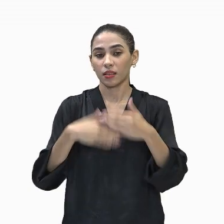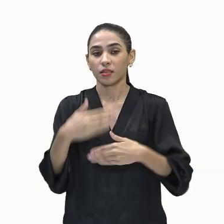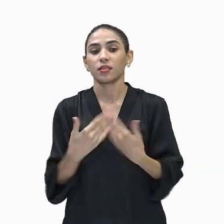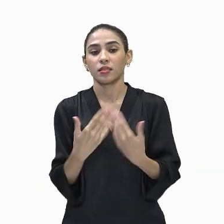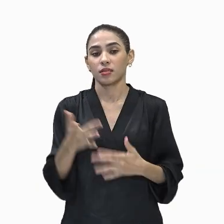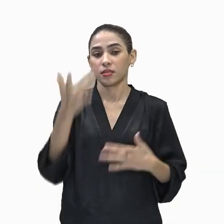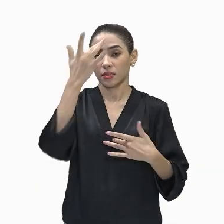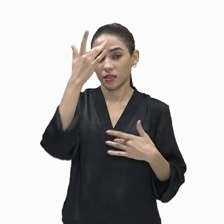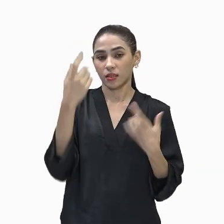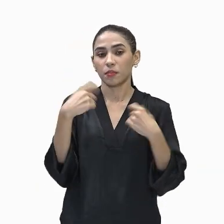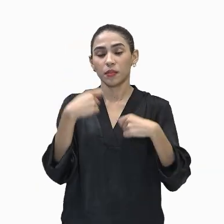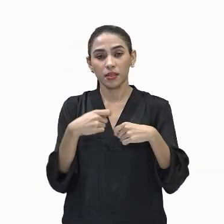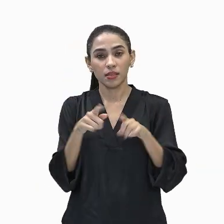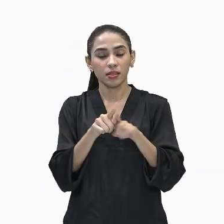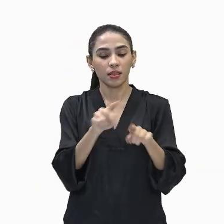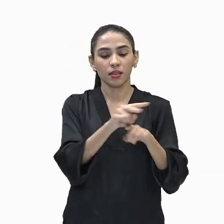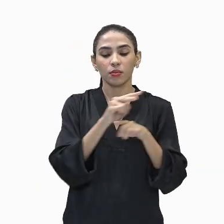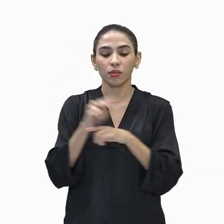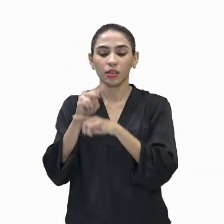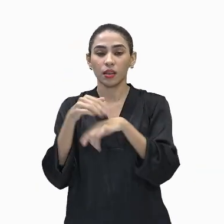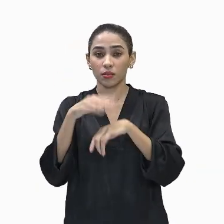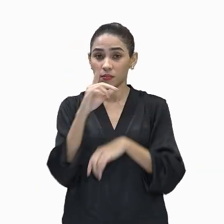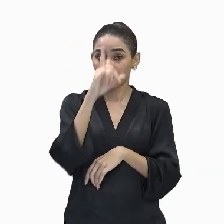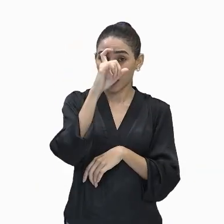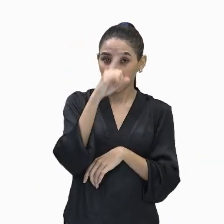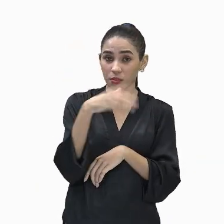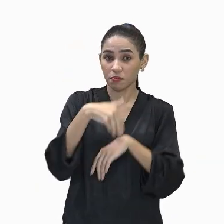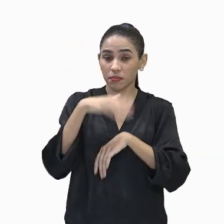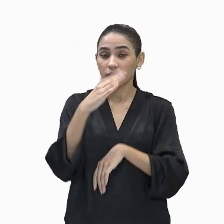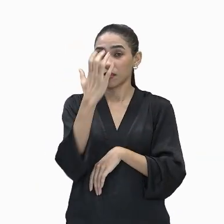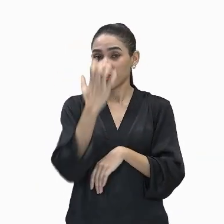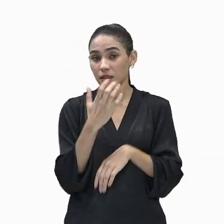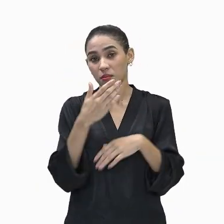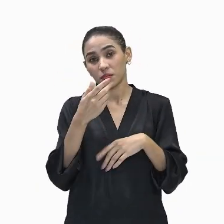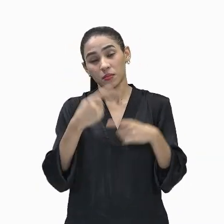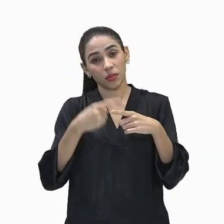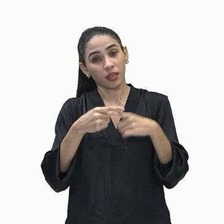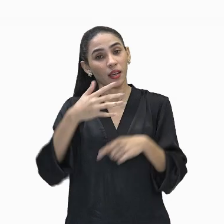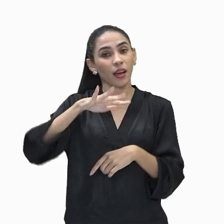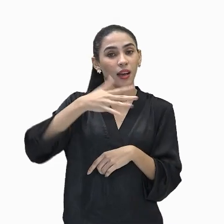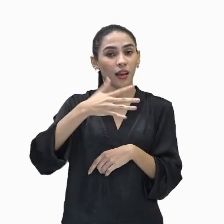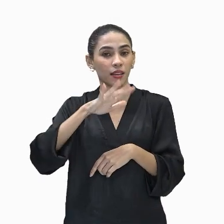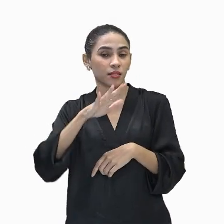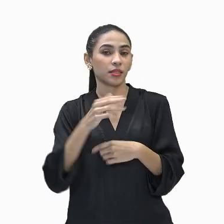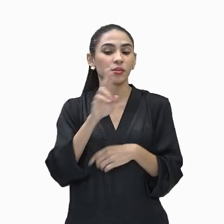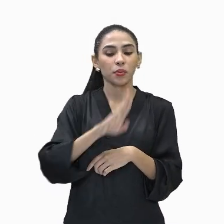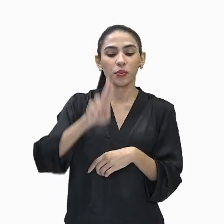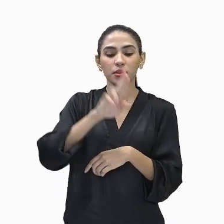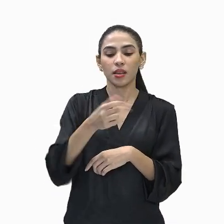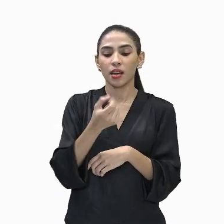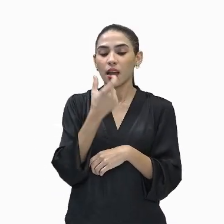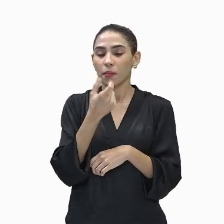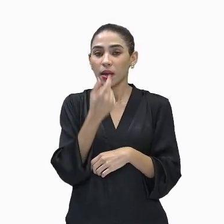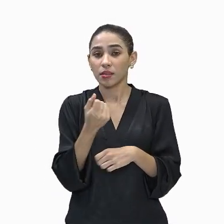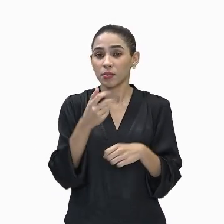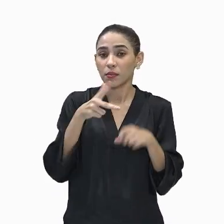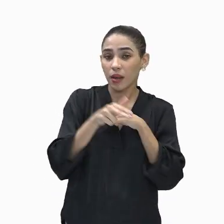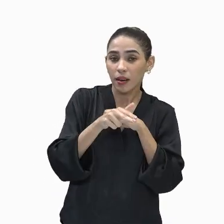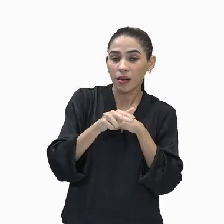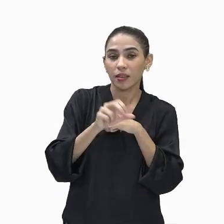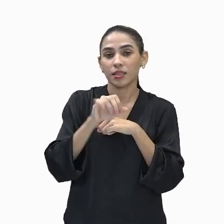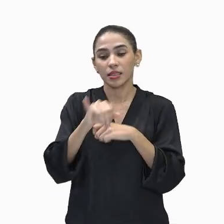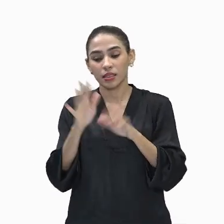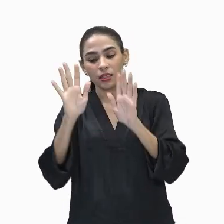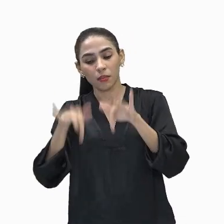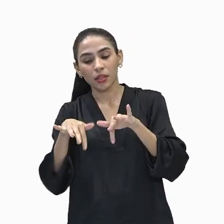ela precisa de um acompanhamento médico mais sério, porque muitas vezes se ela faz o uso do medicamento, interrompe, ou se ela não